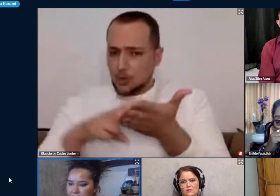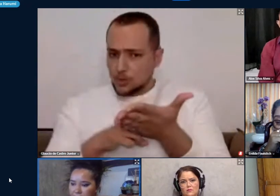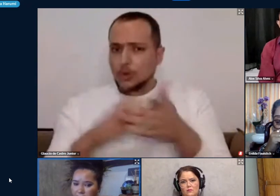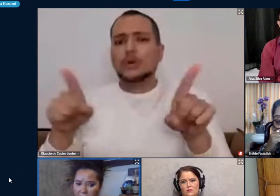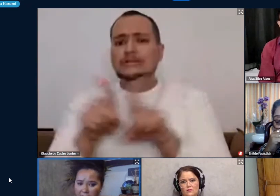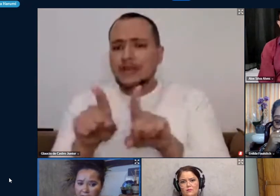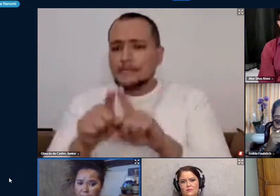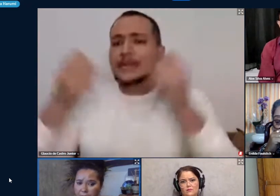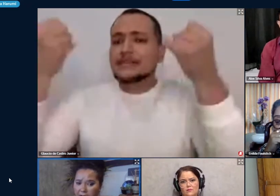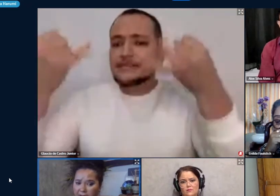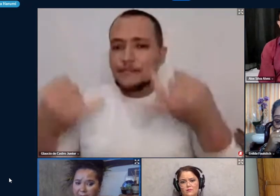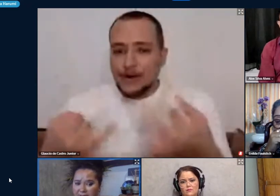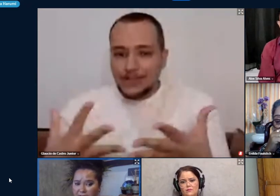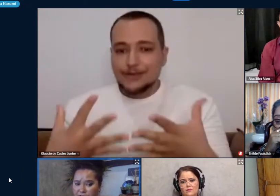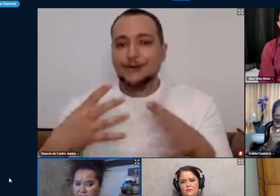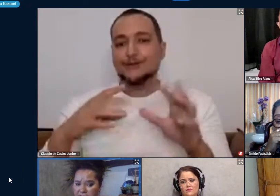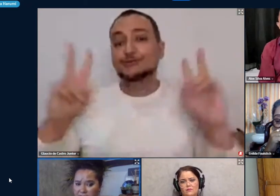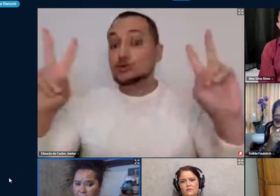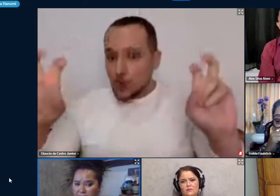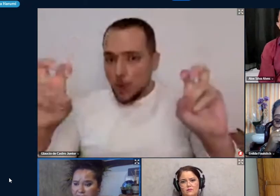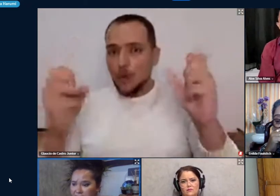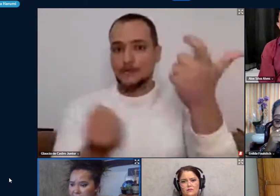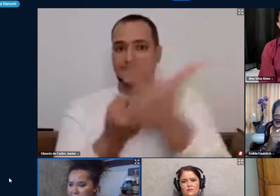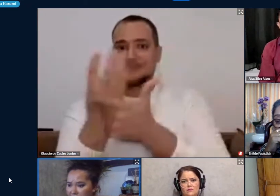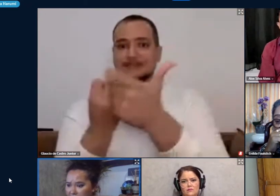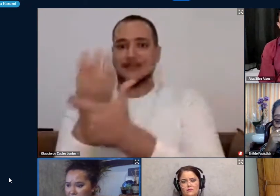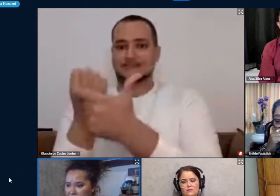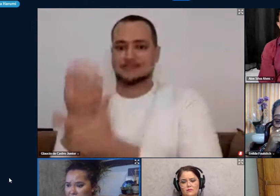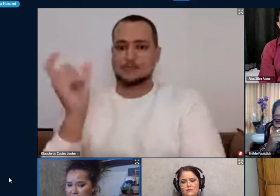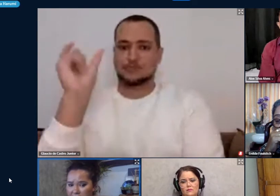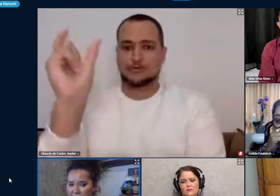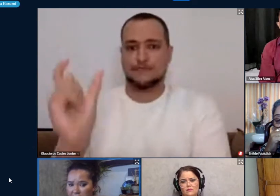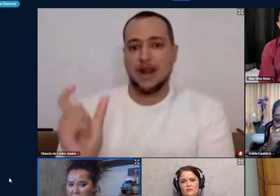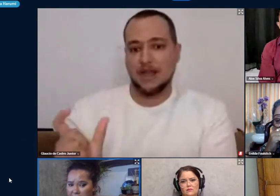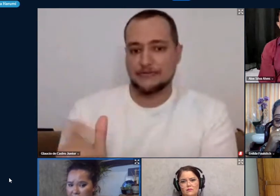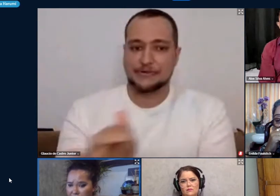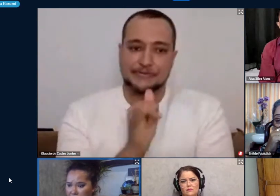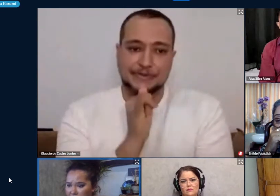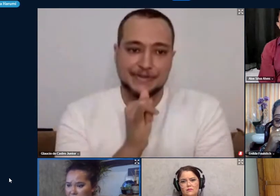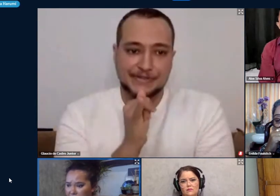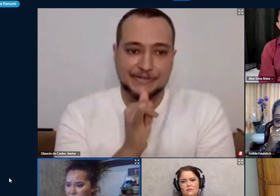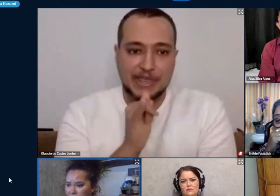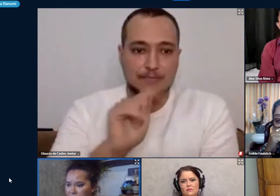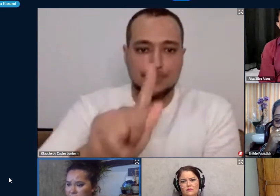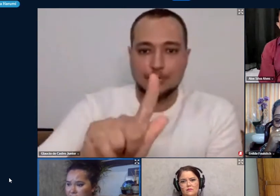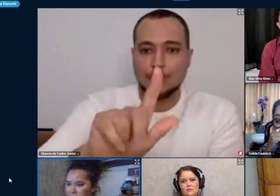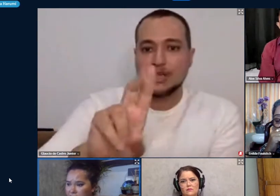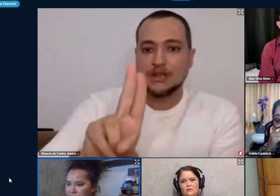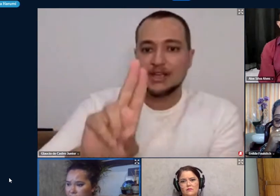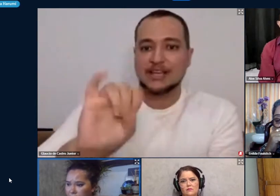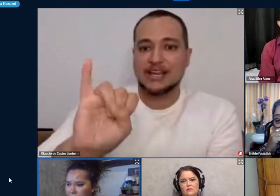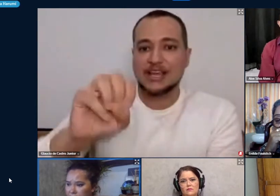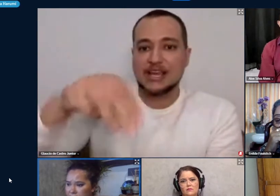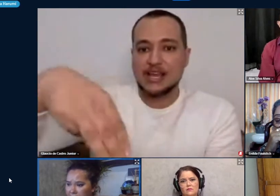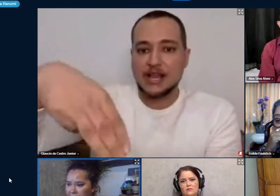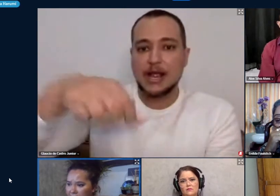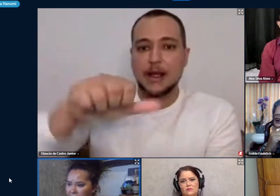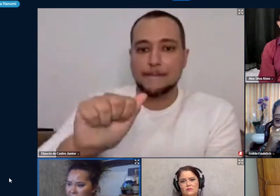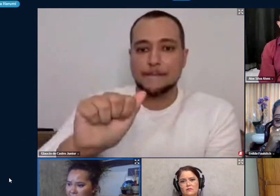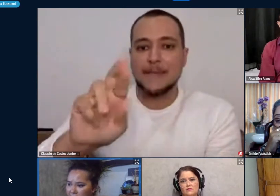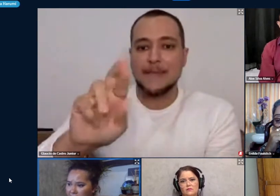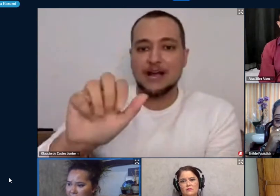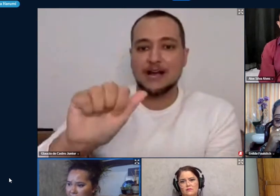criação. A capacidade de criação, ela não pode ser limitada. Ela é inerente da língua aos fenômenos